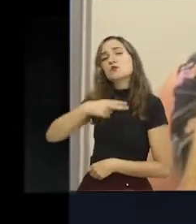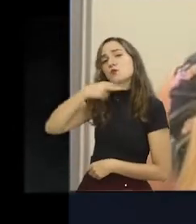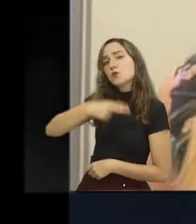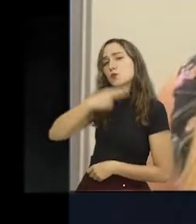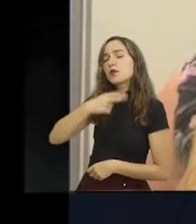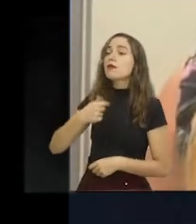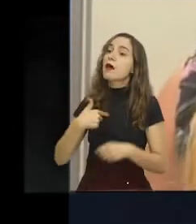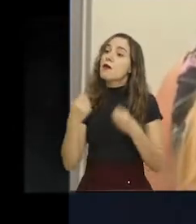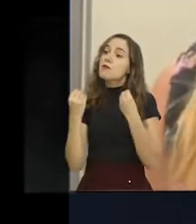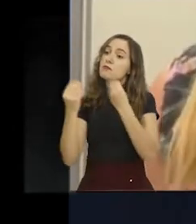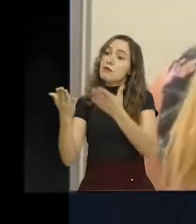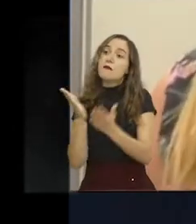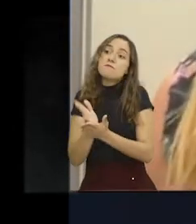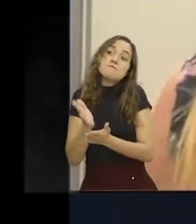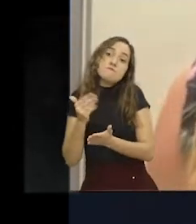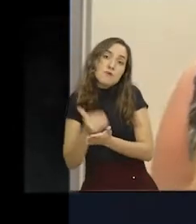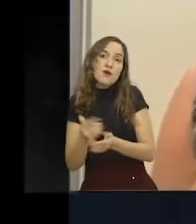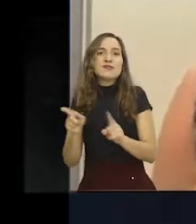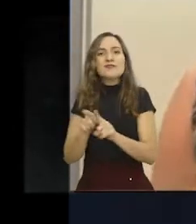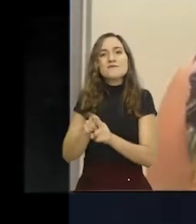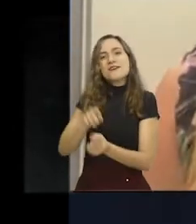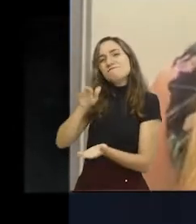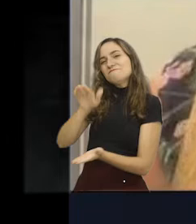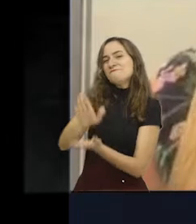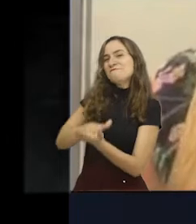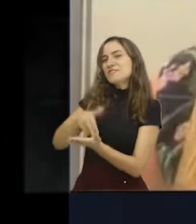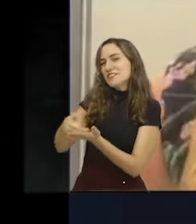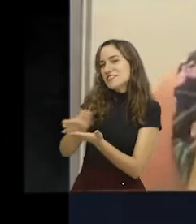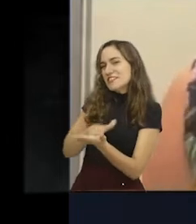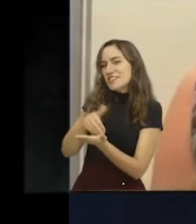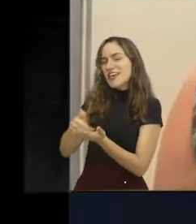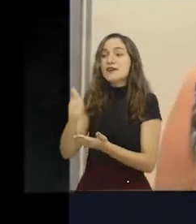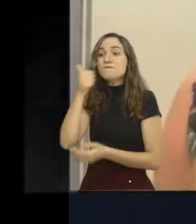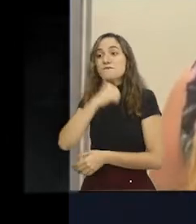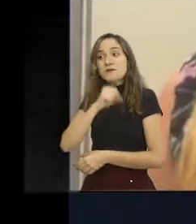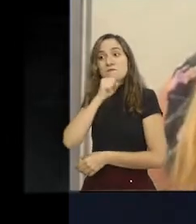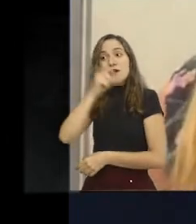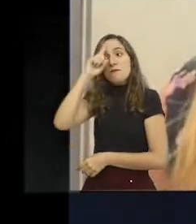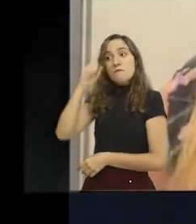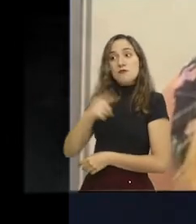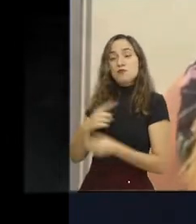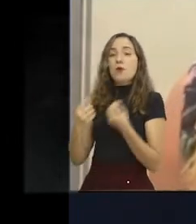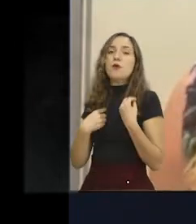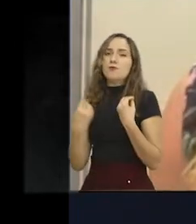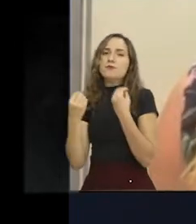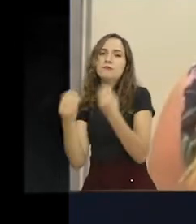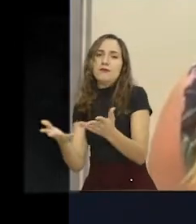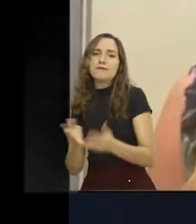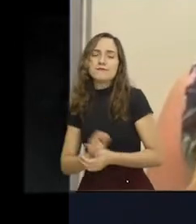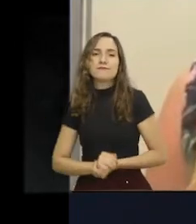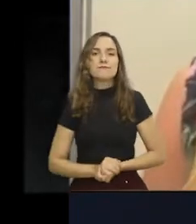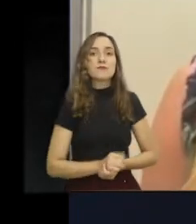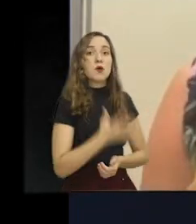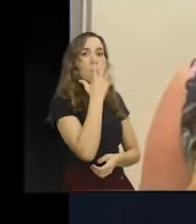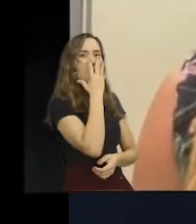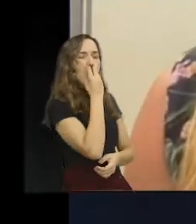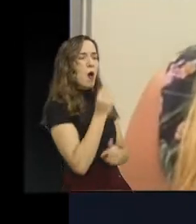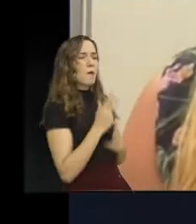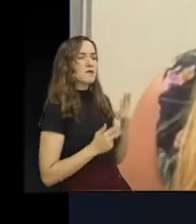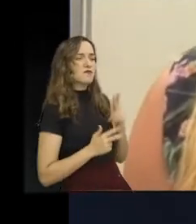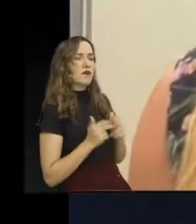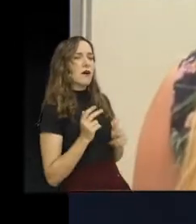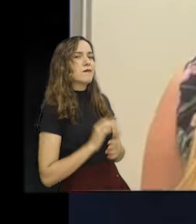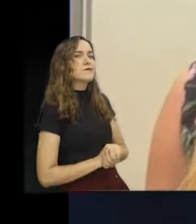Chapeuzinho Vermelho, que traz uma torta para você e um potezinho de manteiga que minha mãe lhe mandou. O